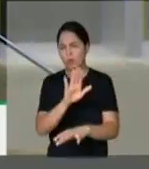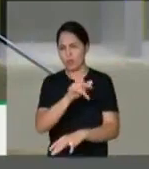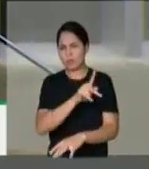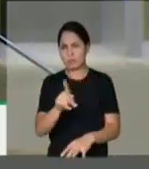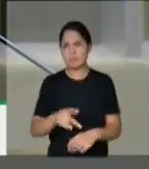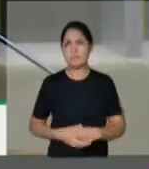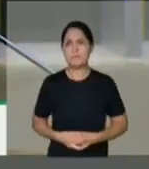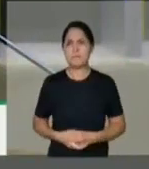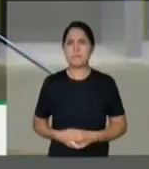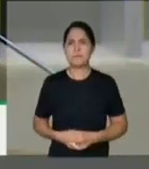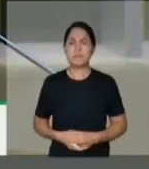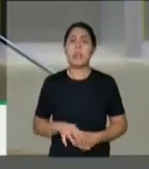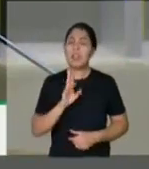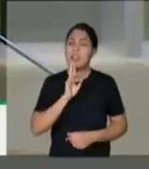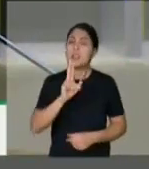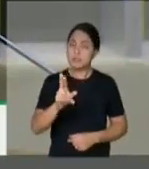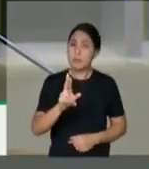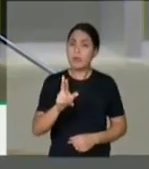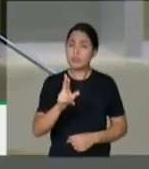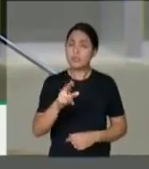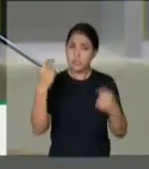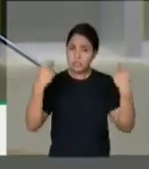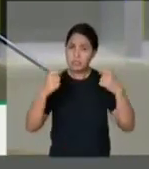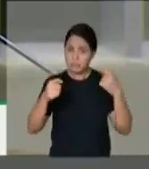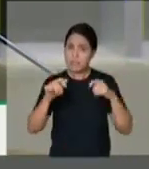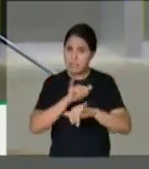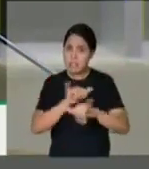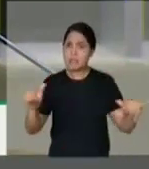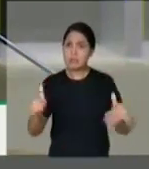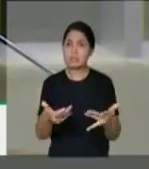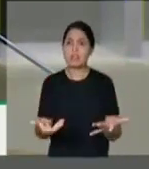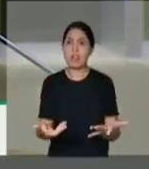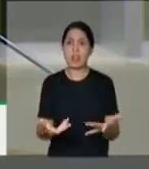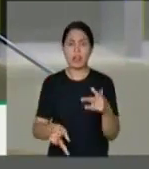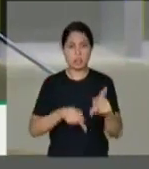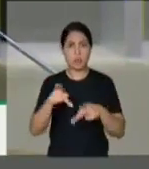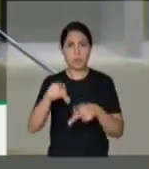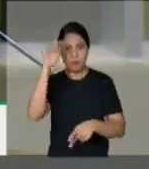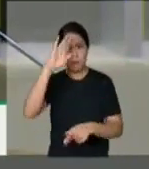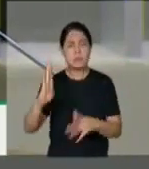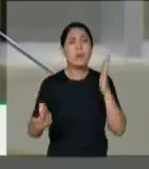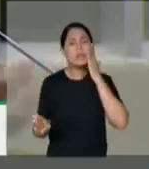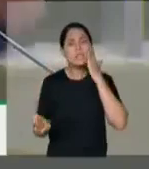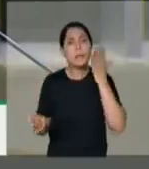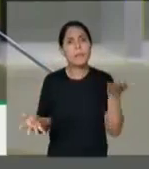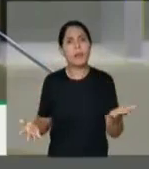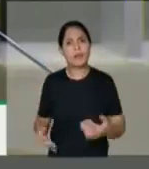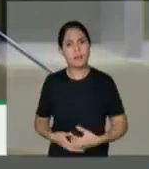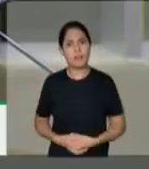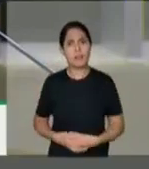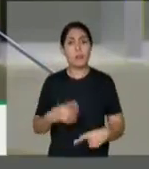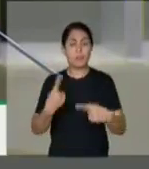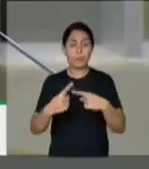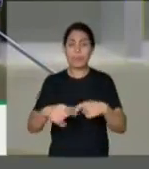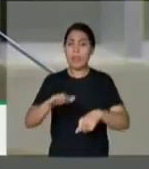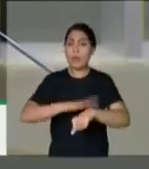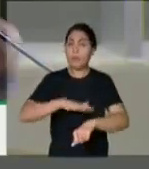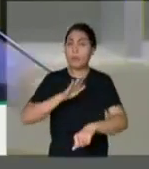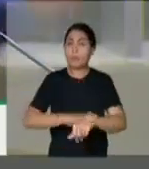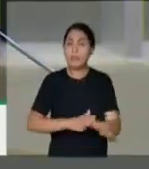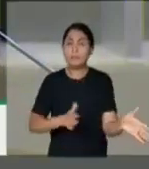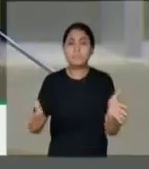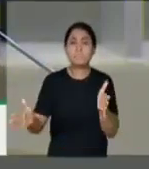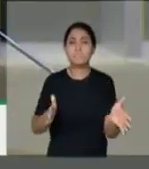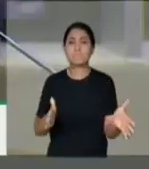presidente. Essa é a resposta que precisa ser dada ao povo brasileiro, no momento em que